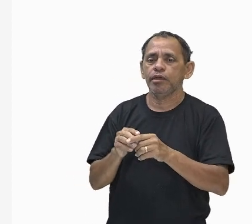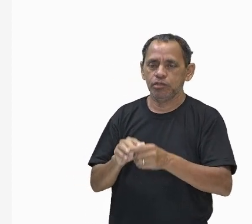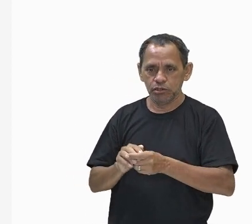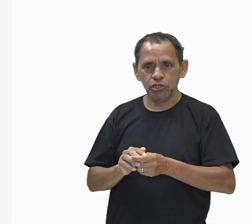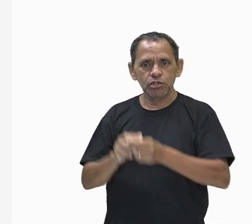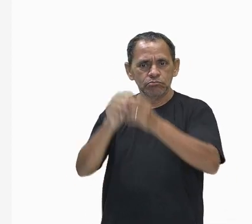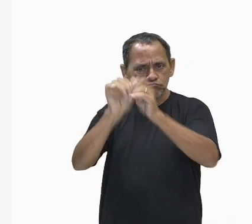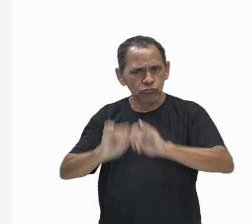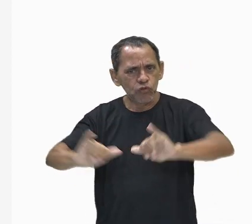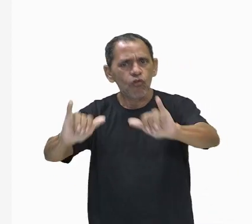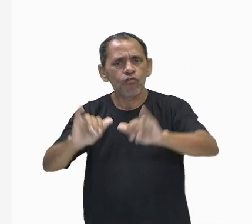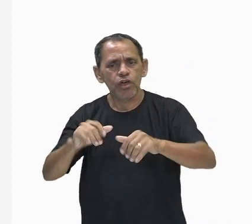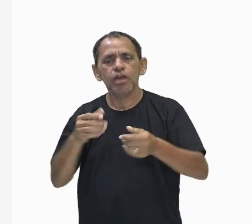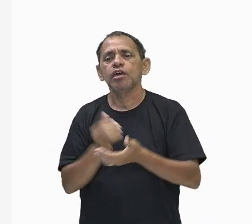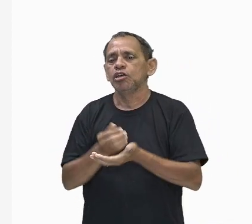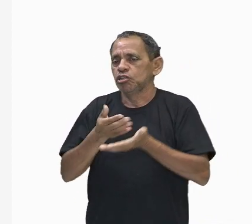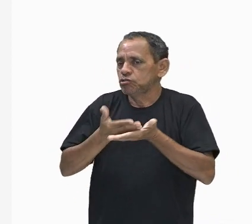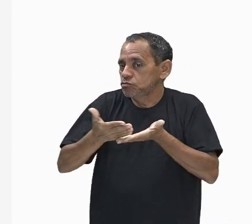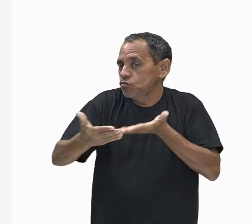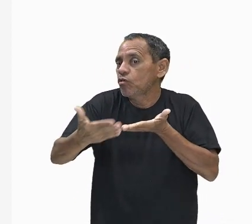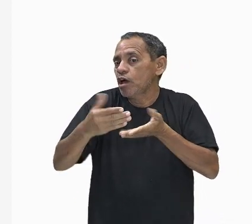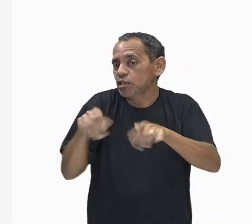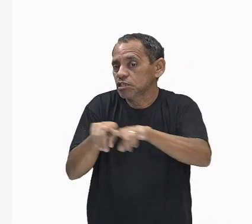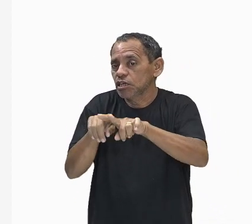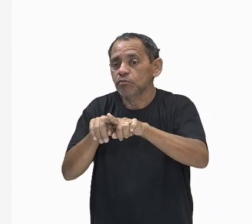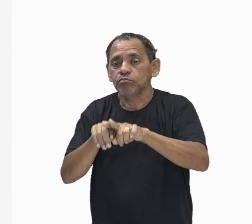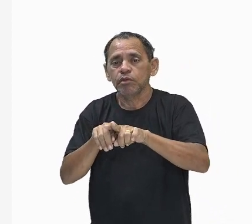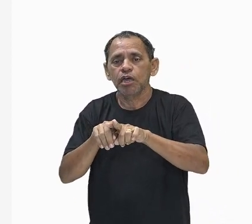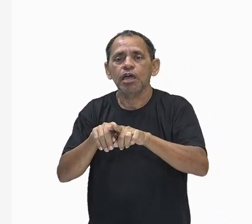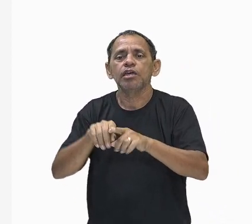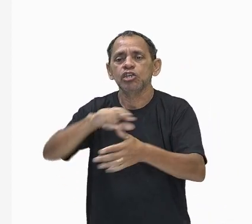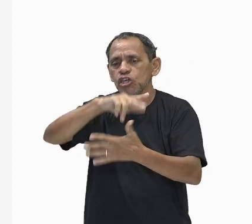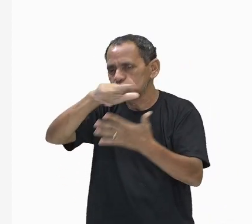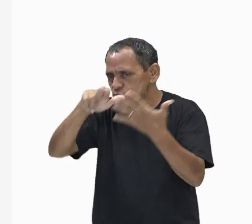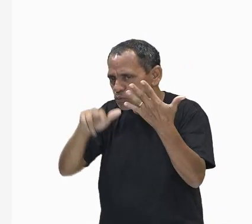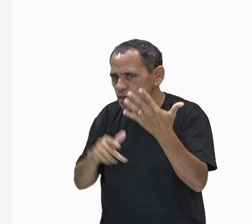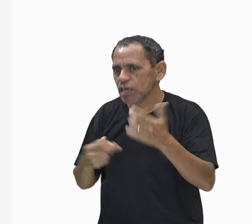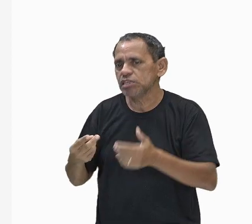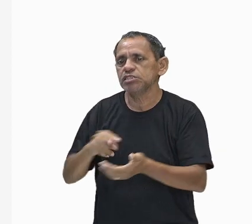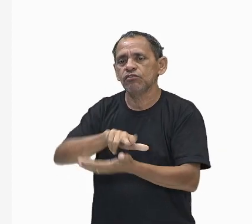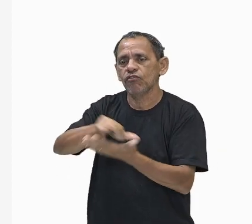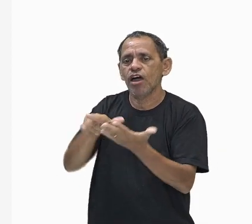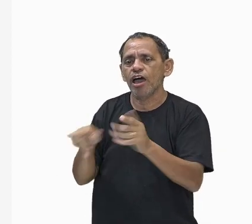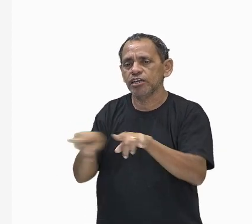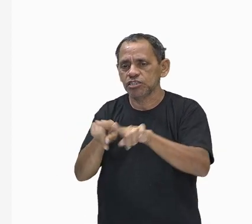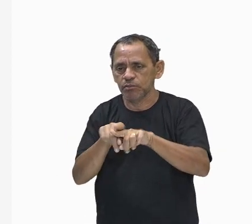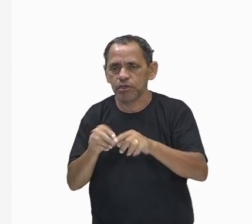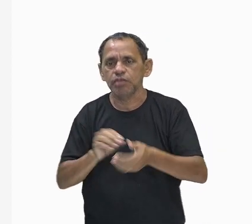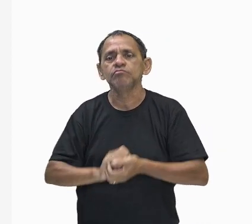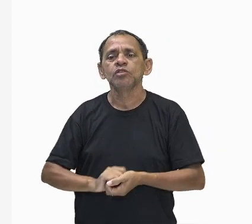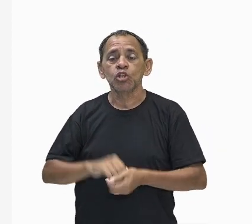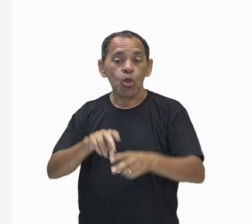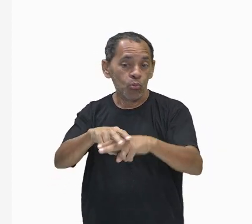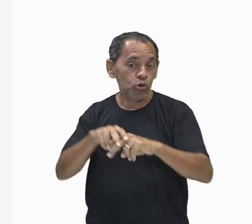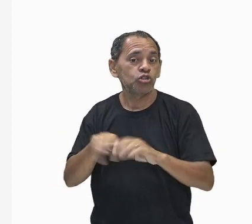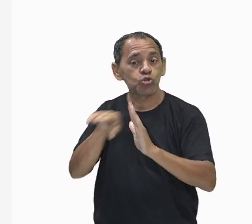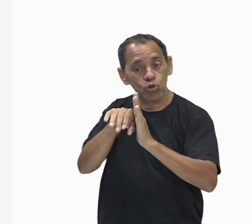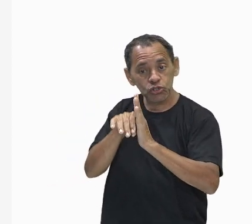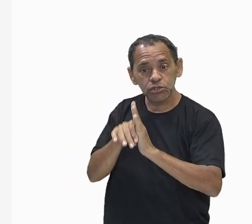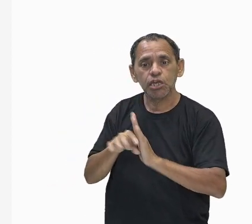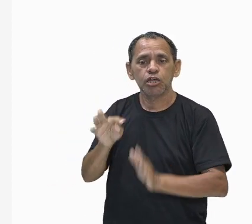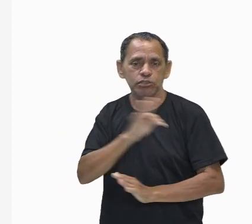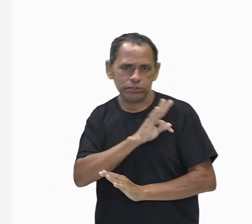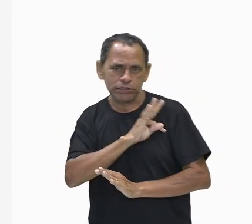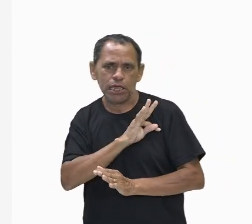outras espécies. Por isso, a grande polêmica dentro desse conceito e dessa técnica